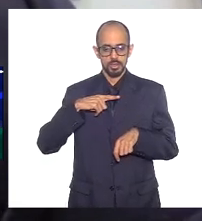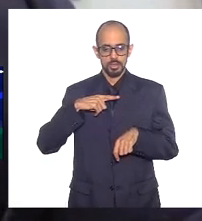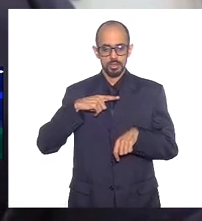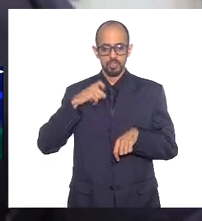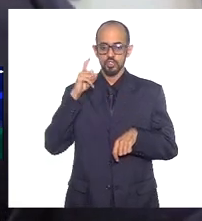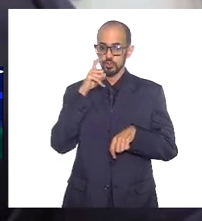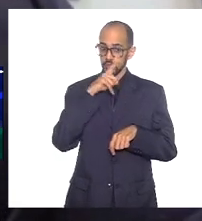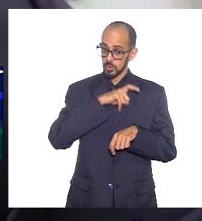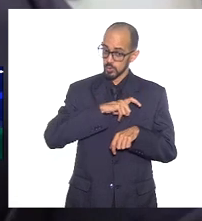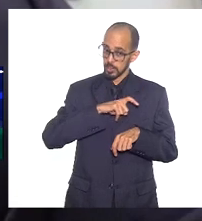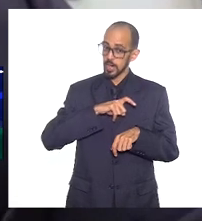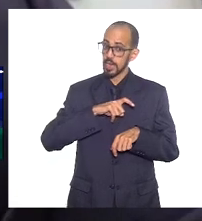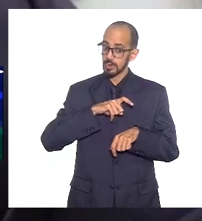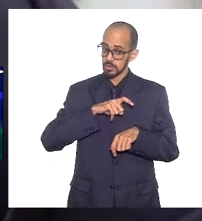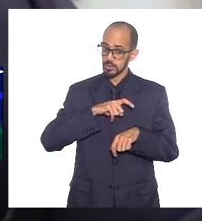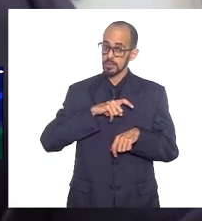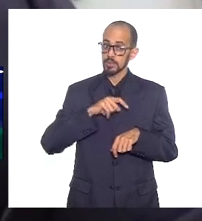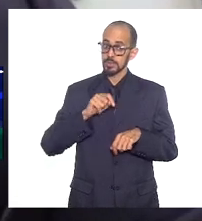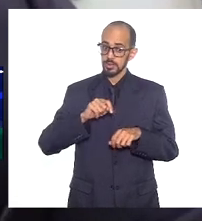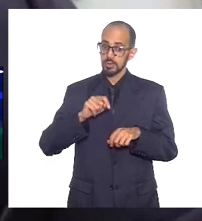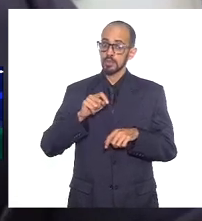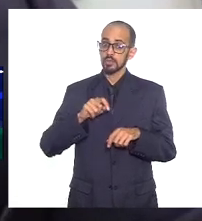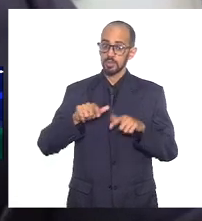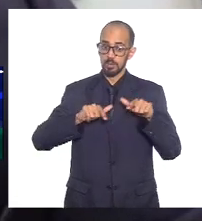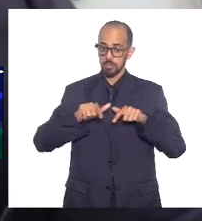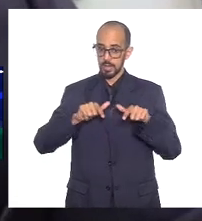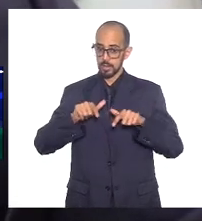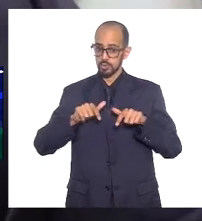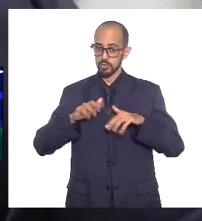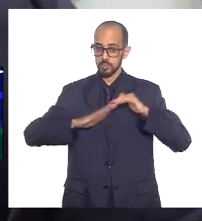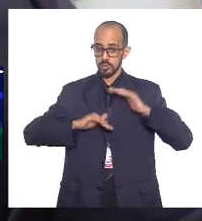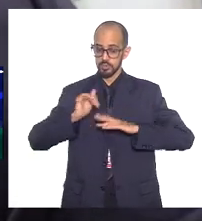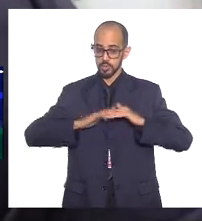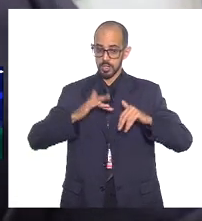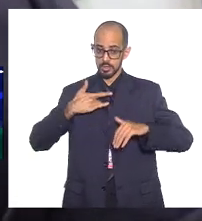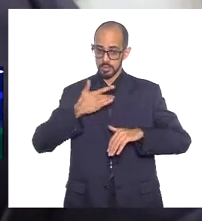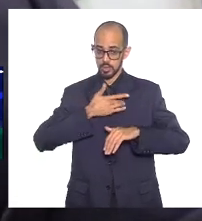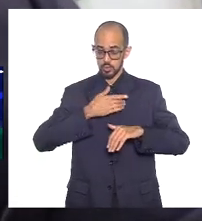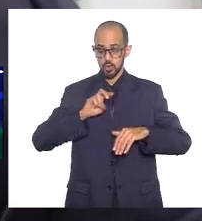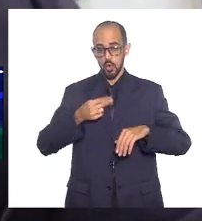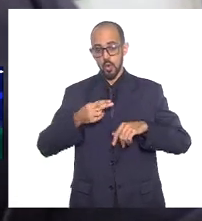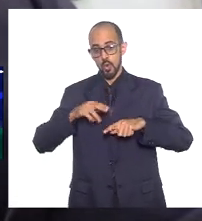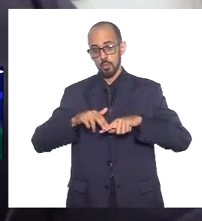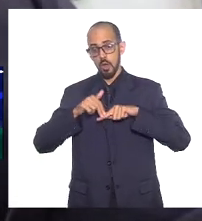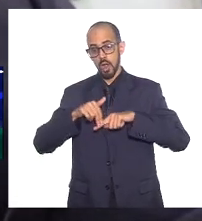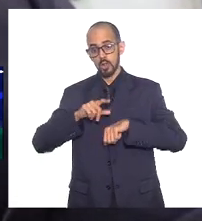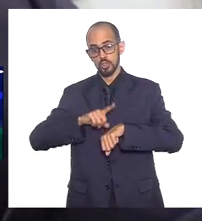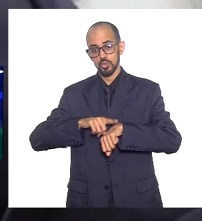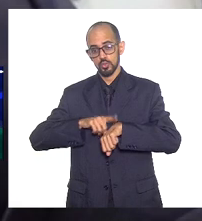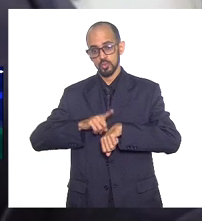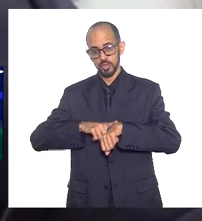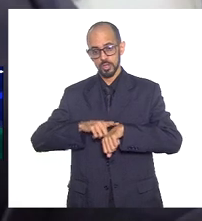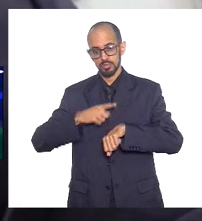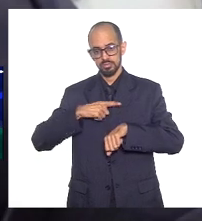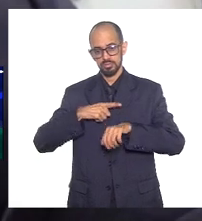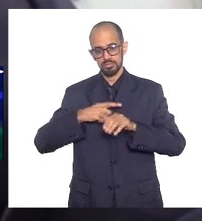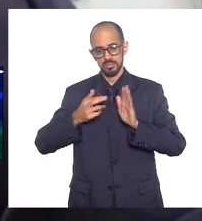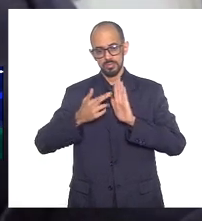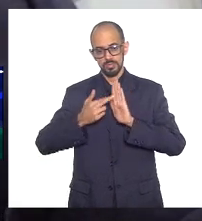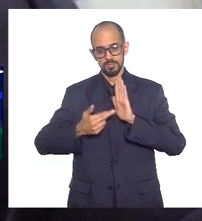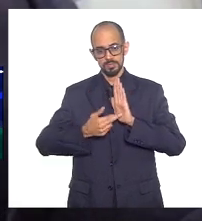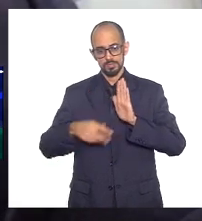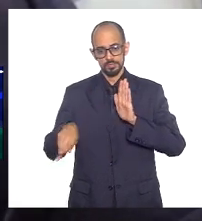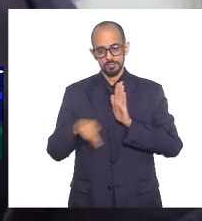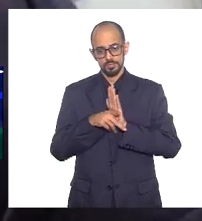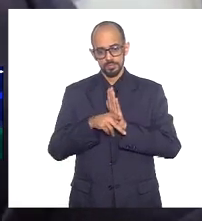dos profissionais de saúde seja pela carga horária há muitas regras específicas de